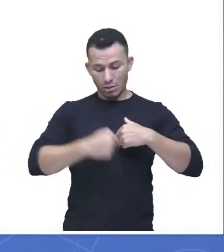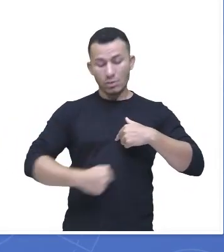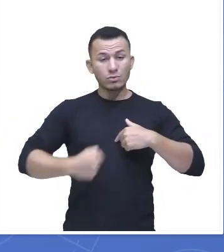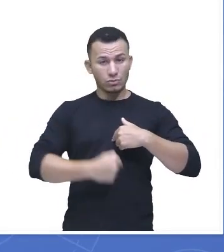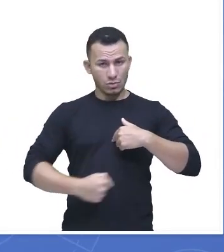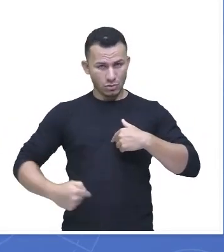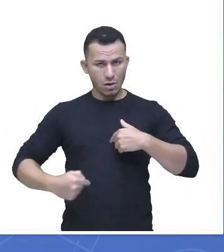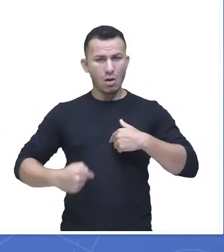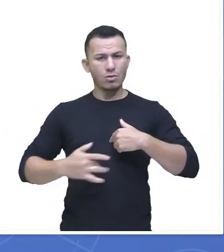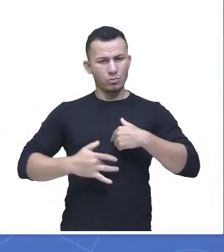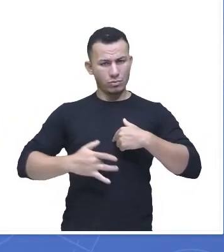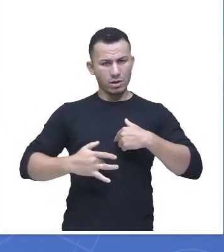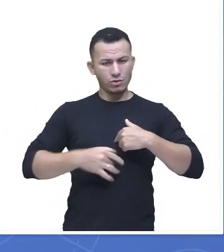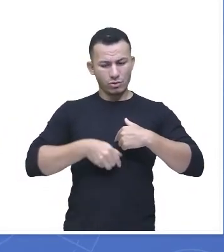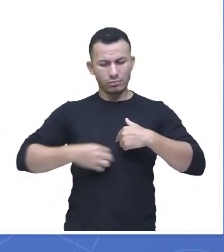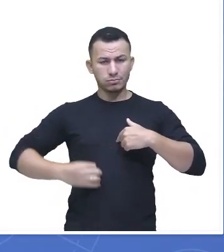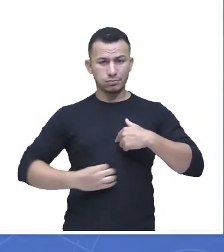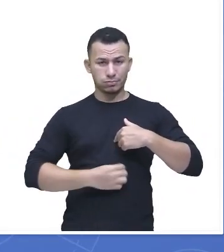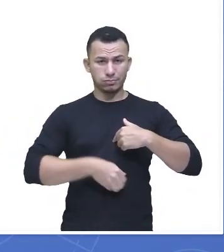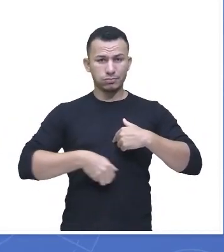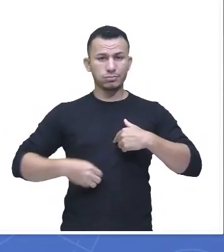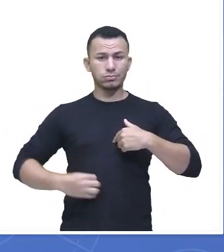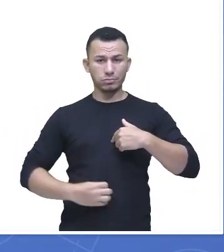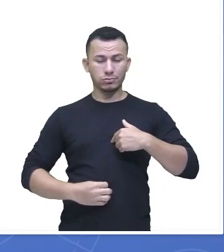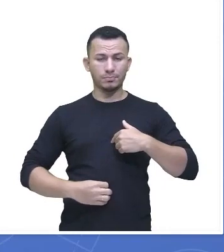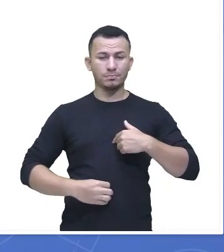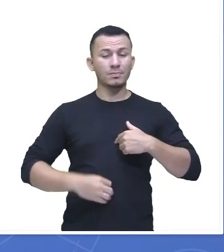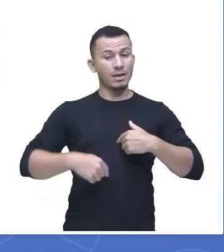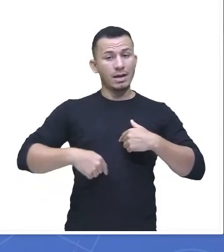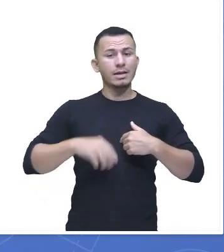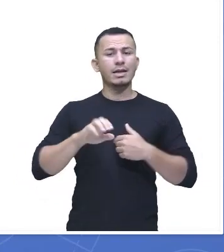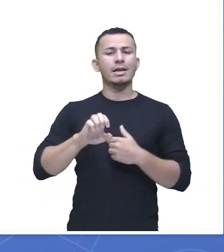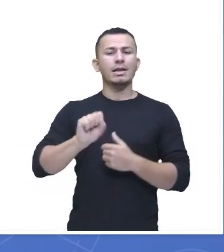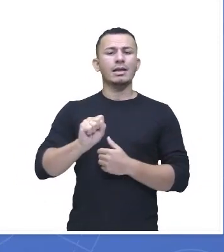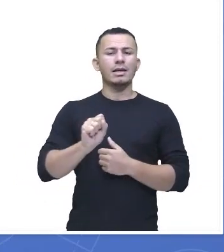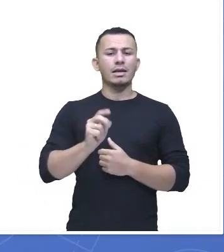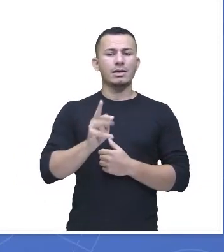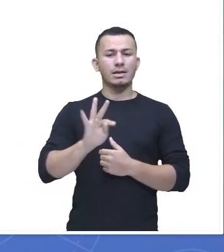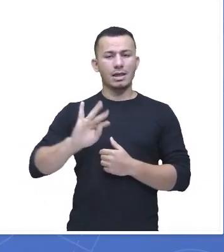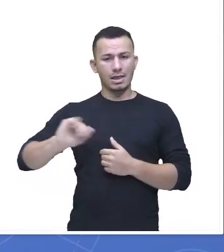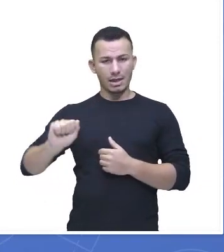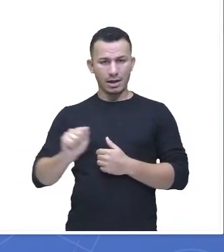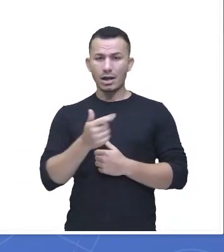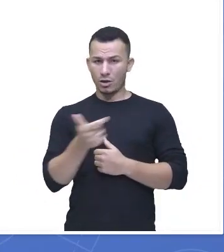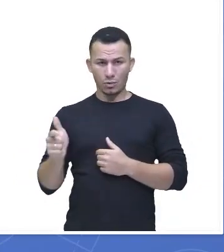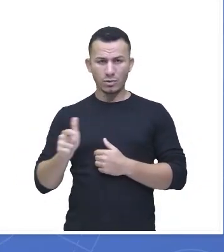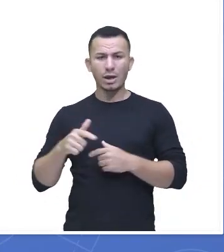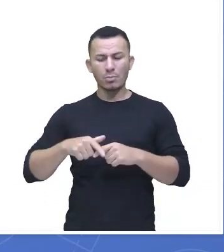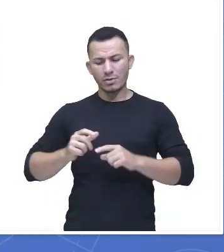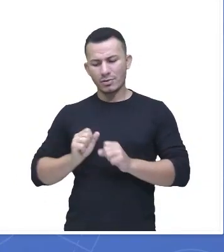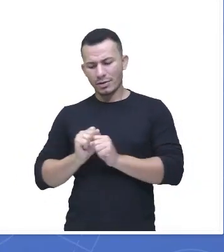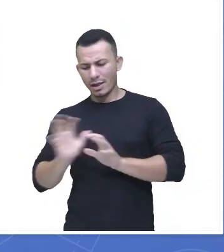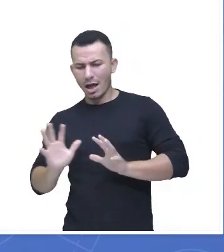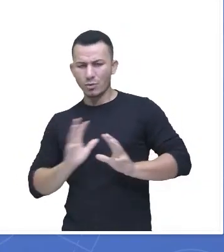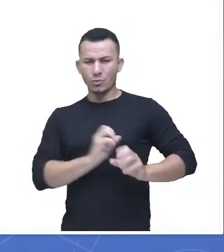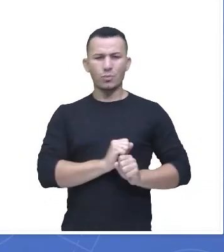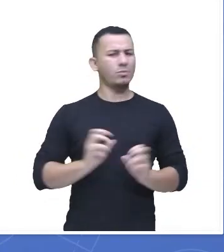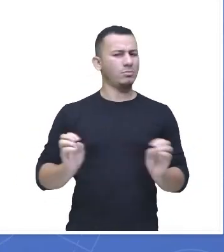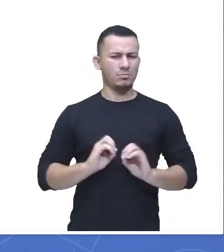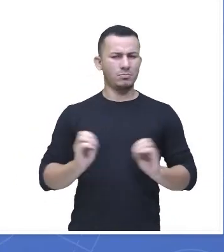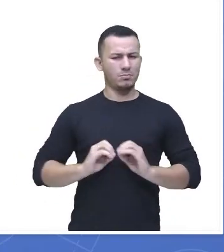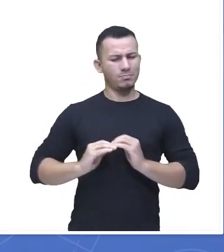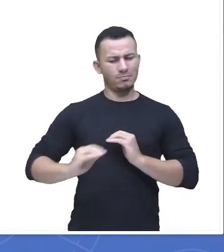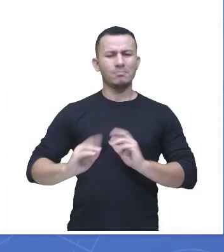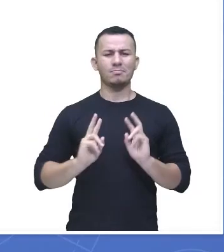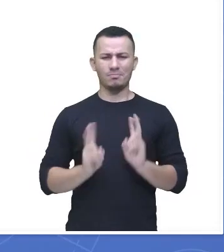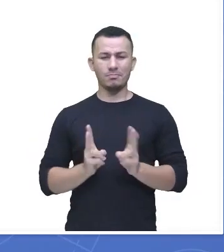do intestino e tudo mais, tá? Mas essa não tem estrias, porque não tem aí essa banda clara e essa banda escura. E aí,